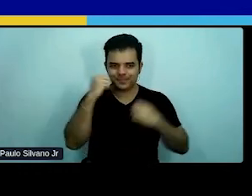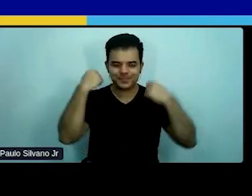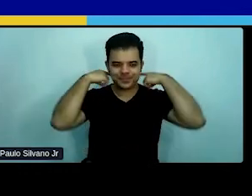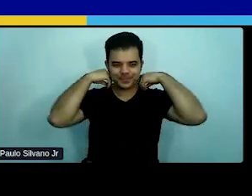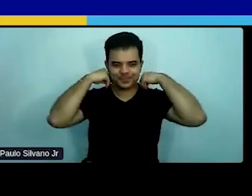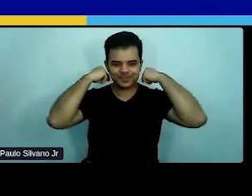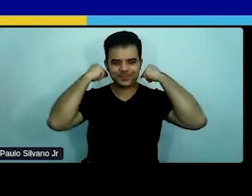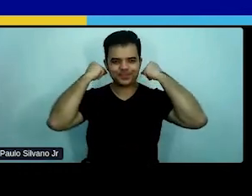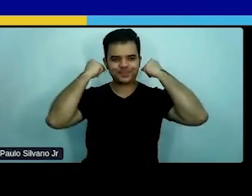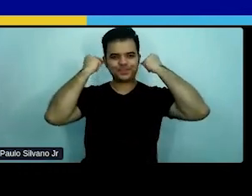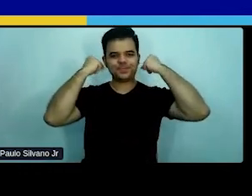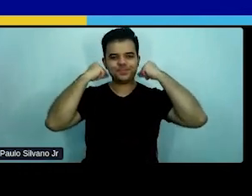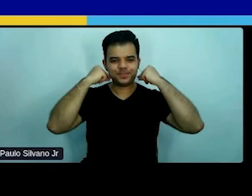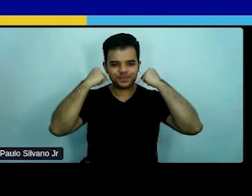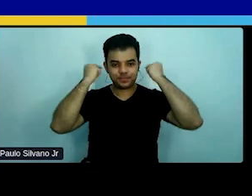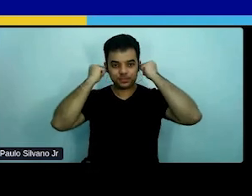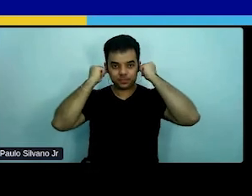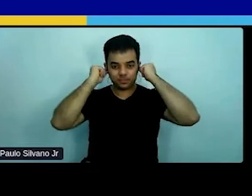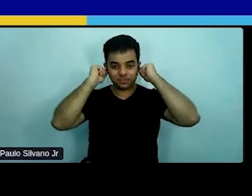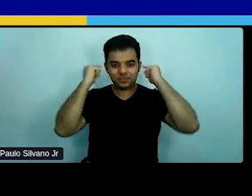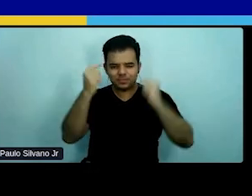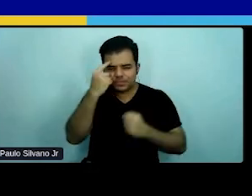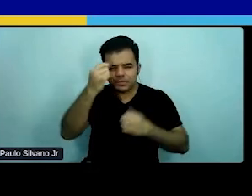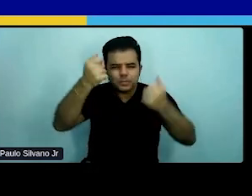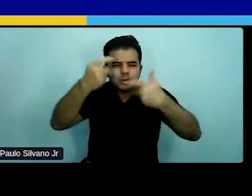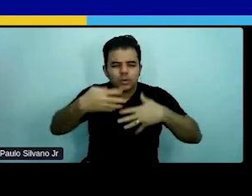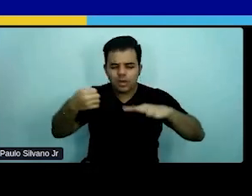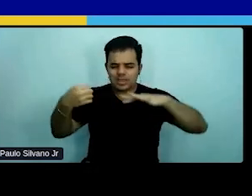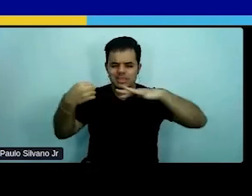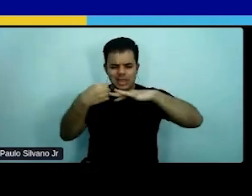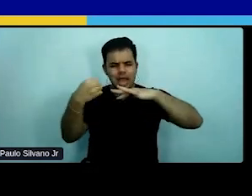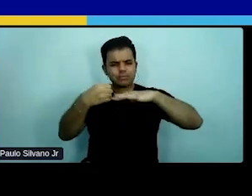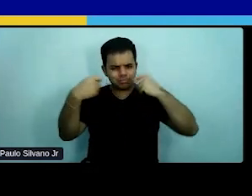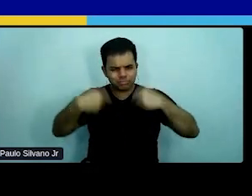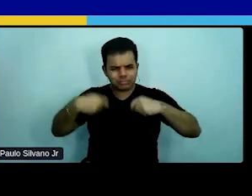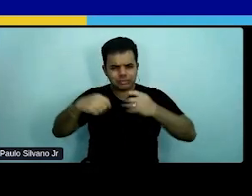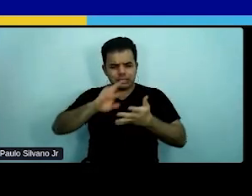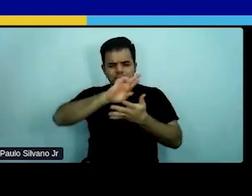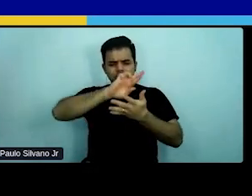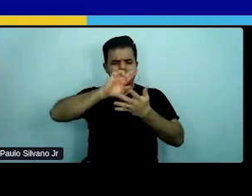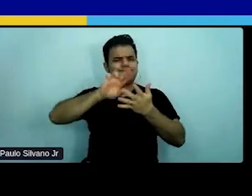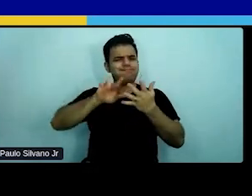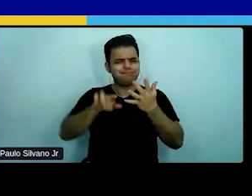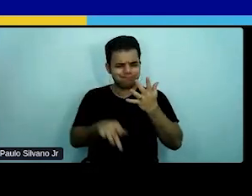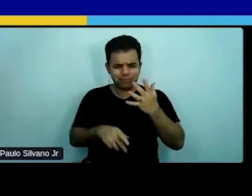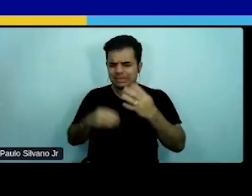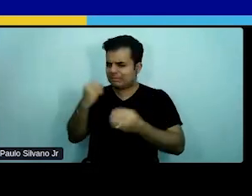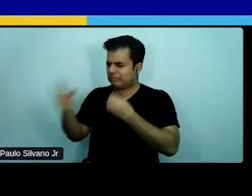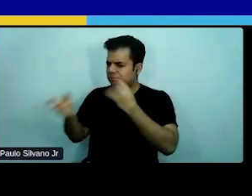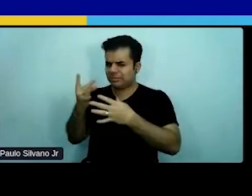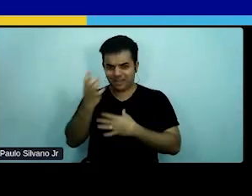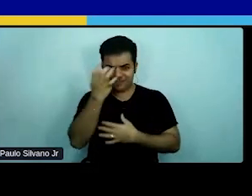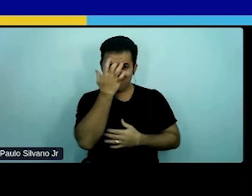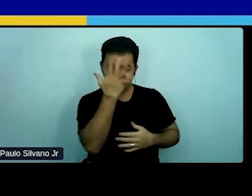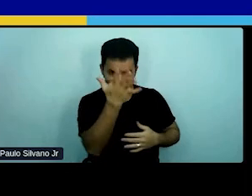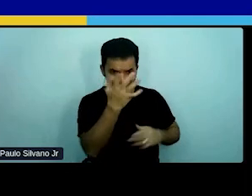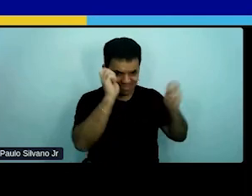gente precisa, né, de um grande volume de dados, né, e de variedades. Porém, na prática, isso nem sempre é muito fácil de se conseguir,